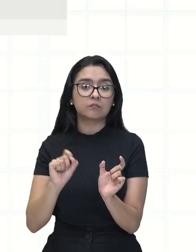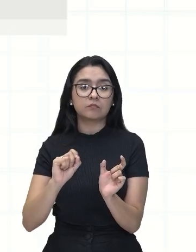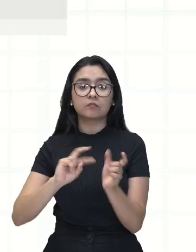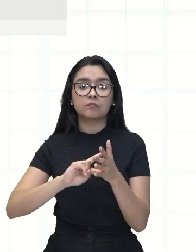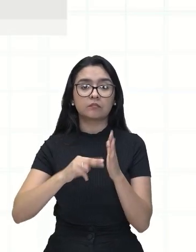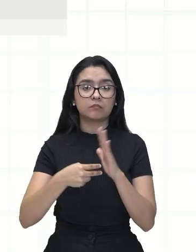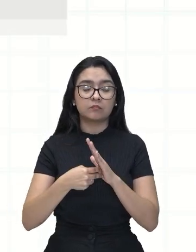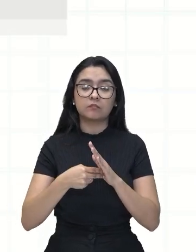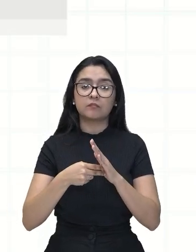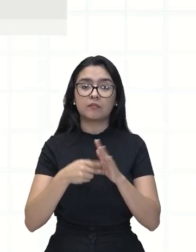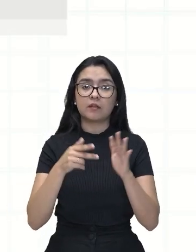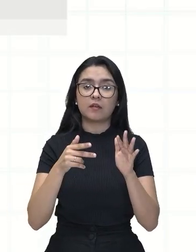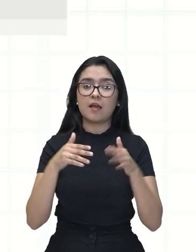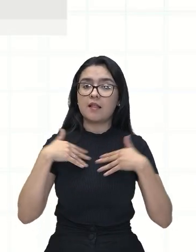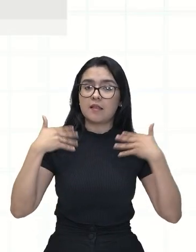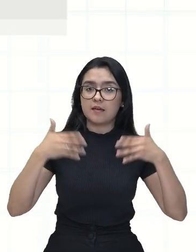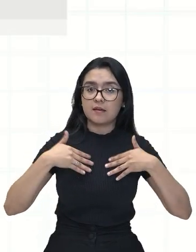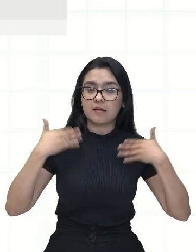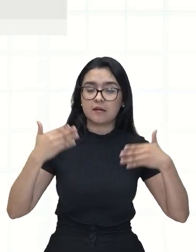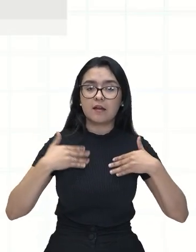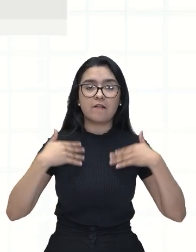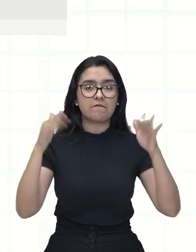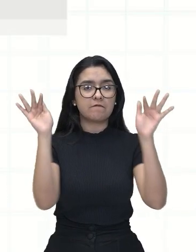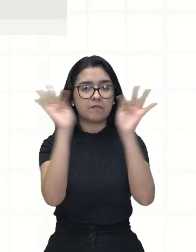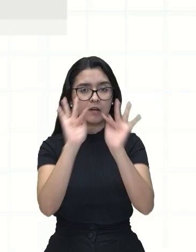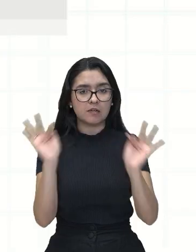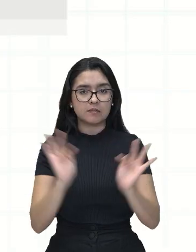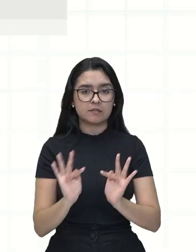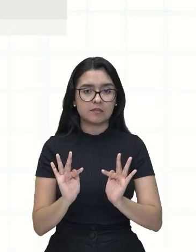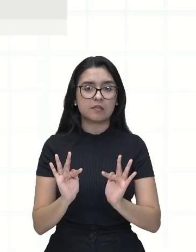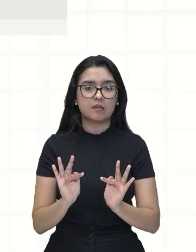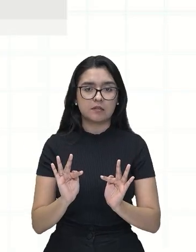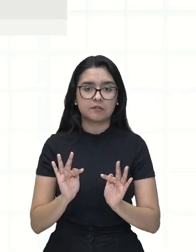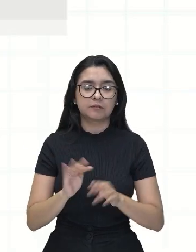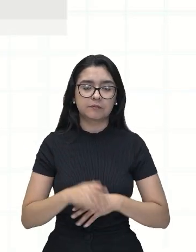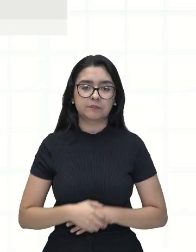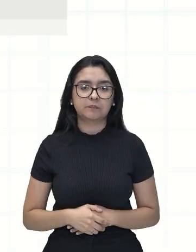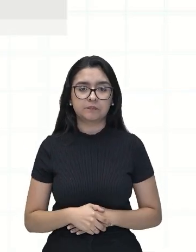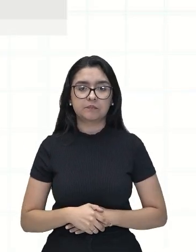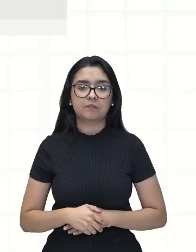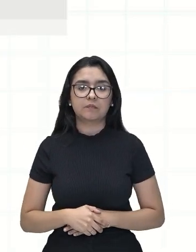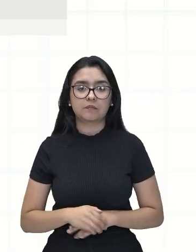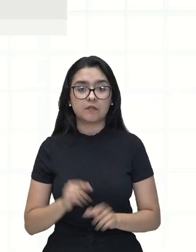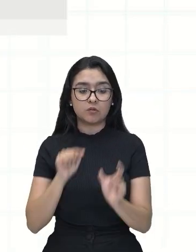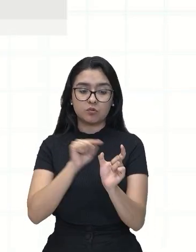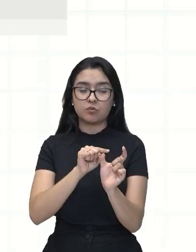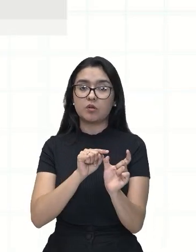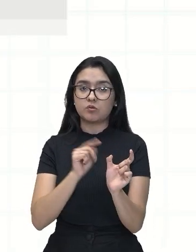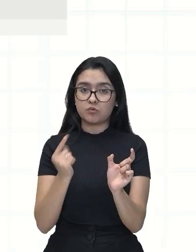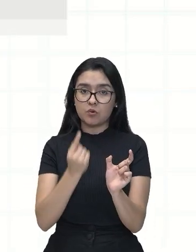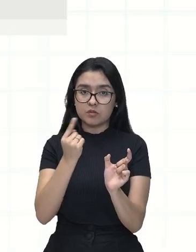significa alegria, felicidade. Ela sozinha significa isso.